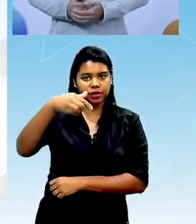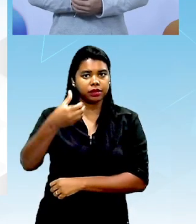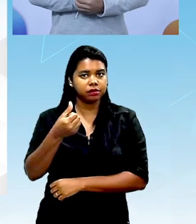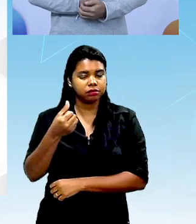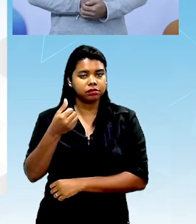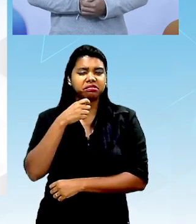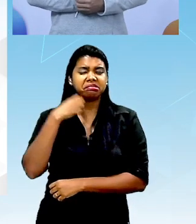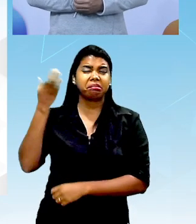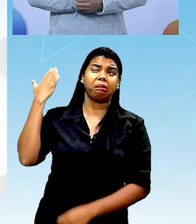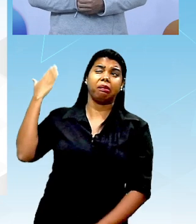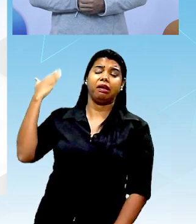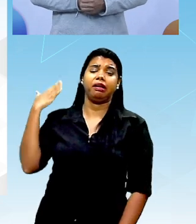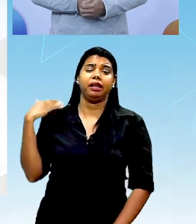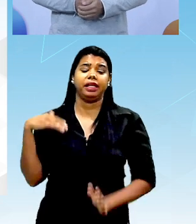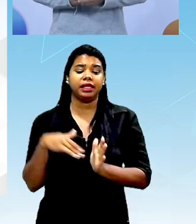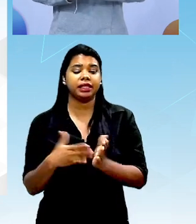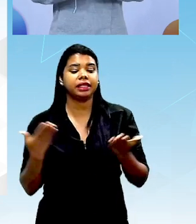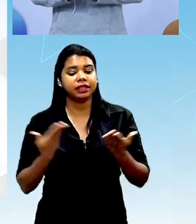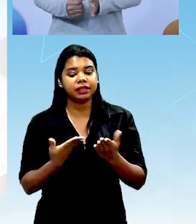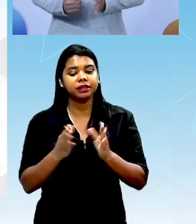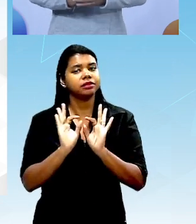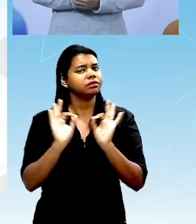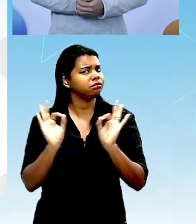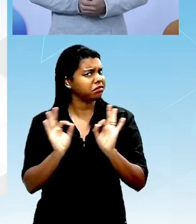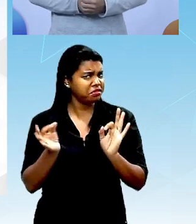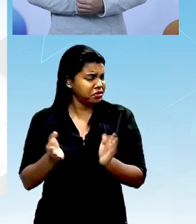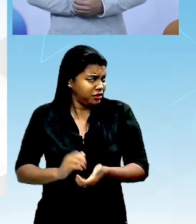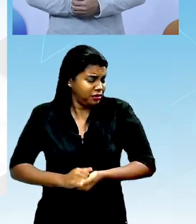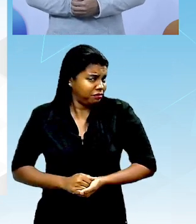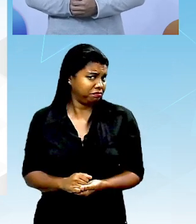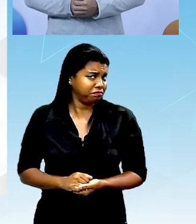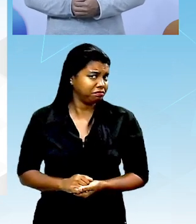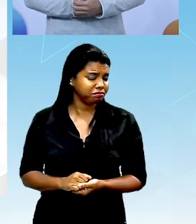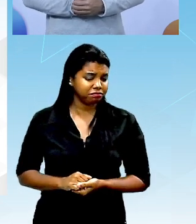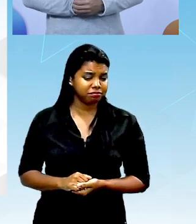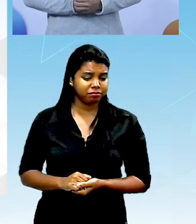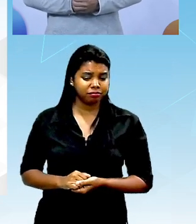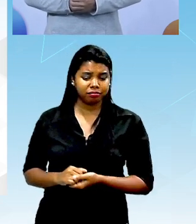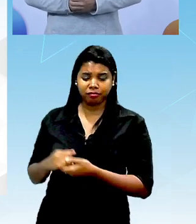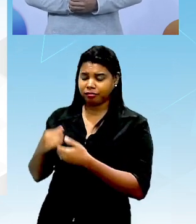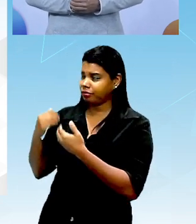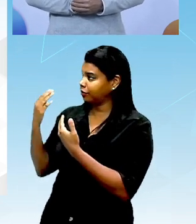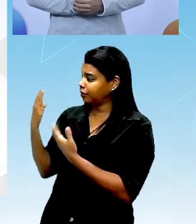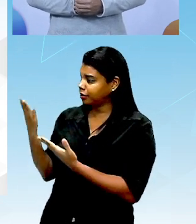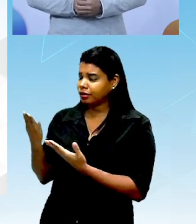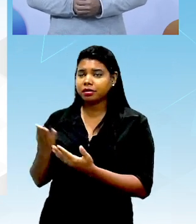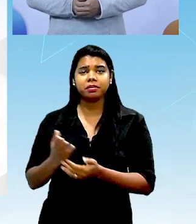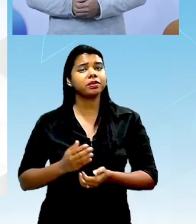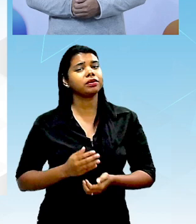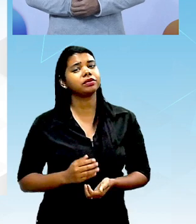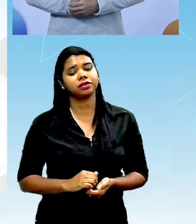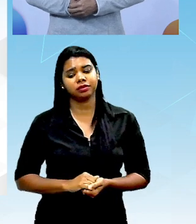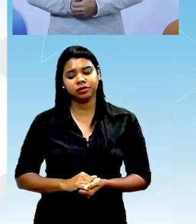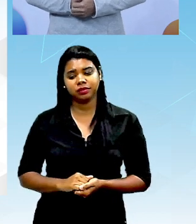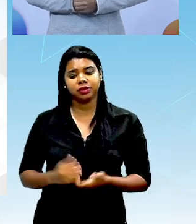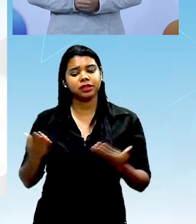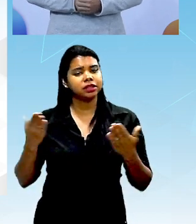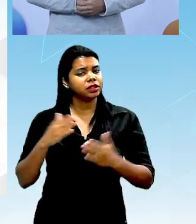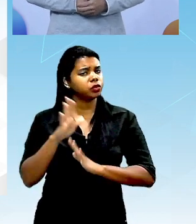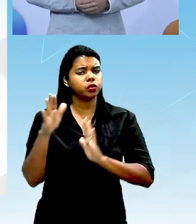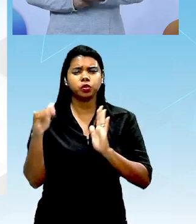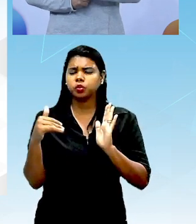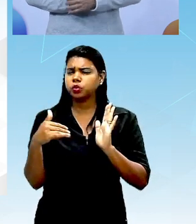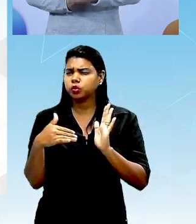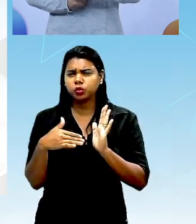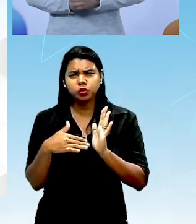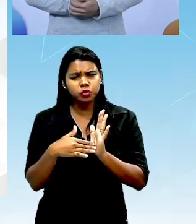1876 e até o momento está muito bem posta aí, diga-se de passagem, suportando todo